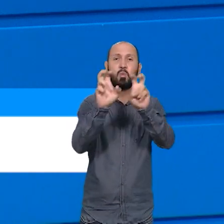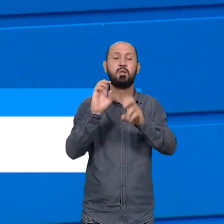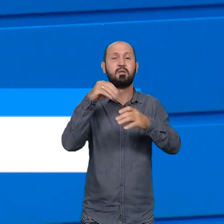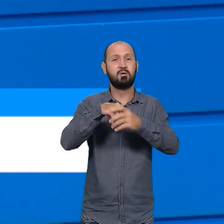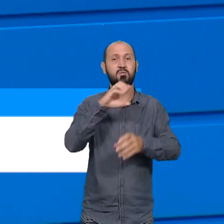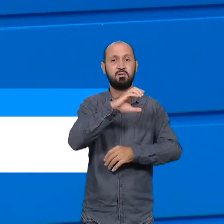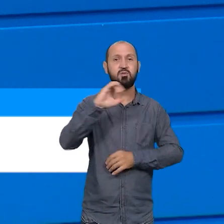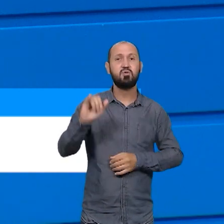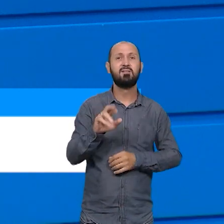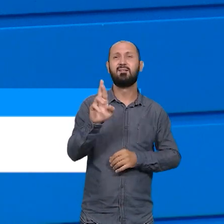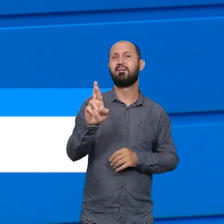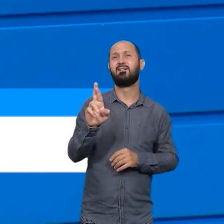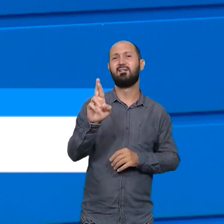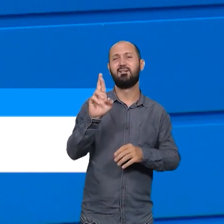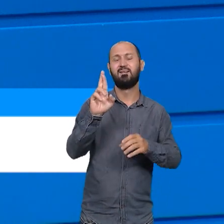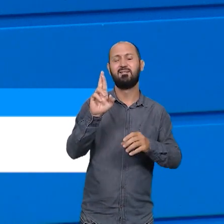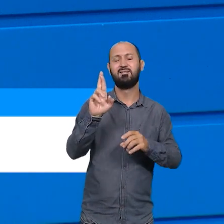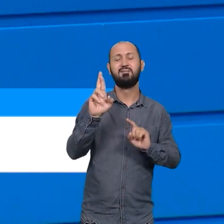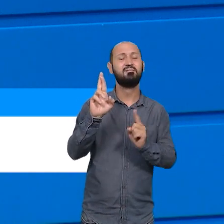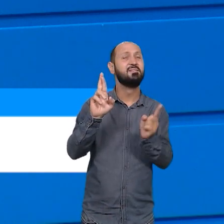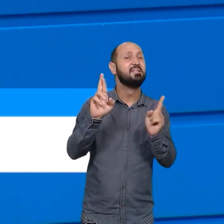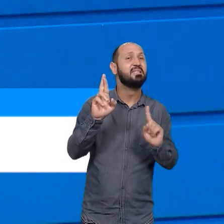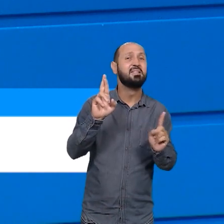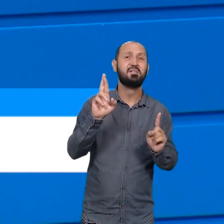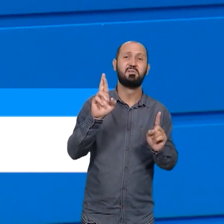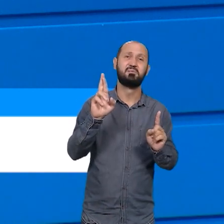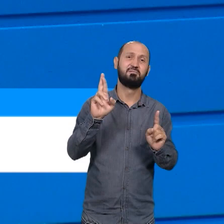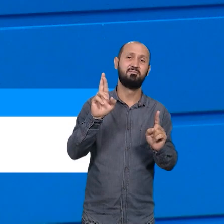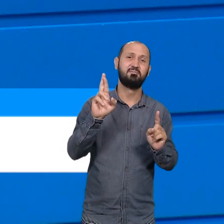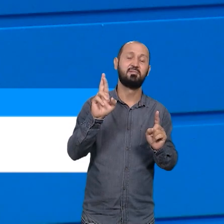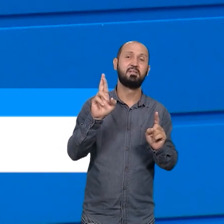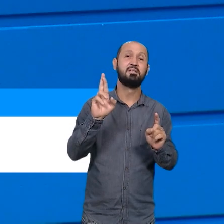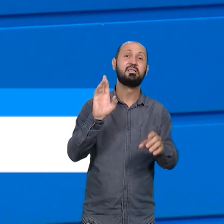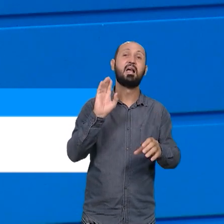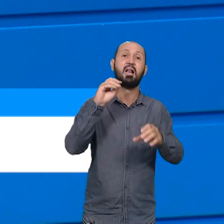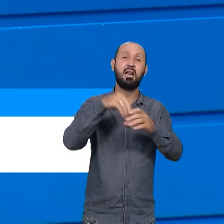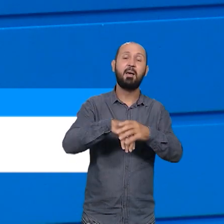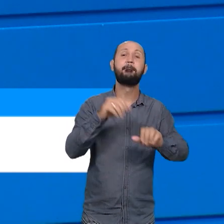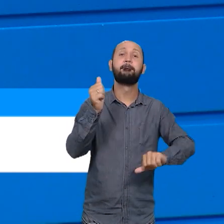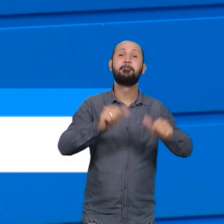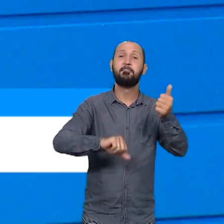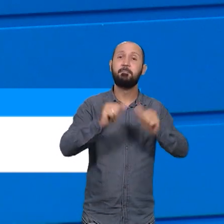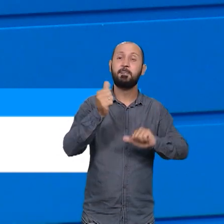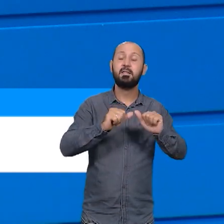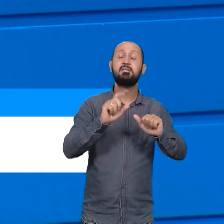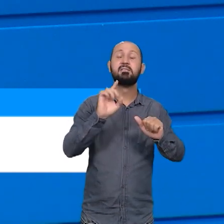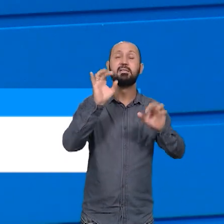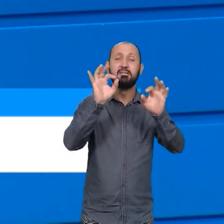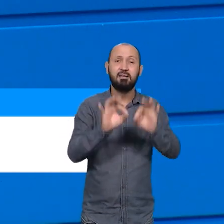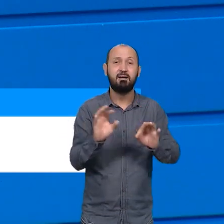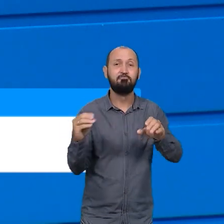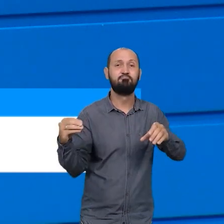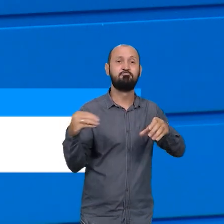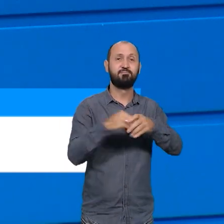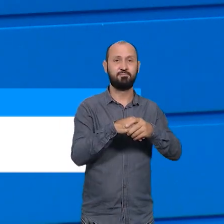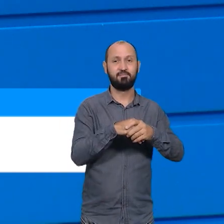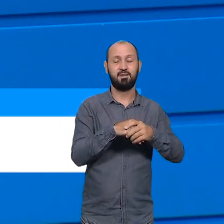não discutimos mérito na Comissão de Constituição, Justiça e Redação. A gente está lá para analisar